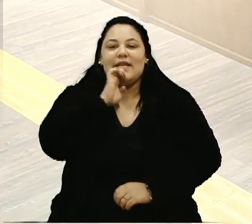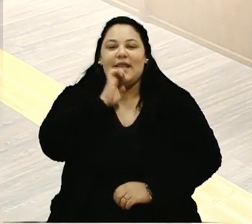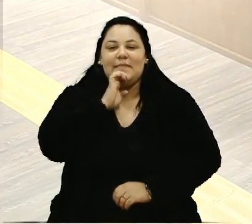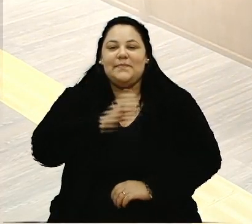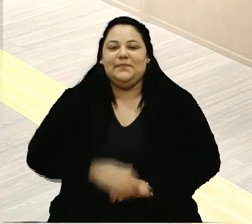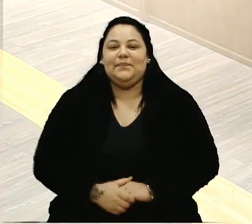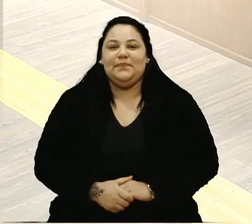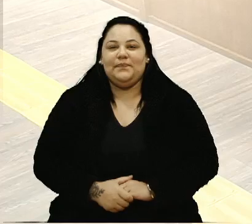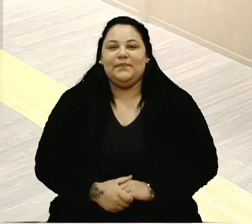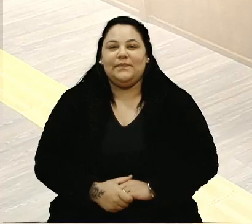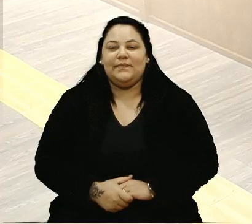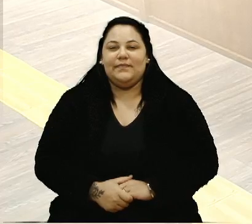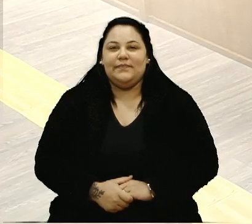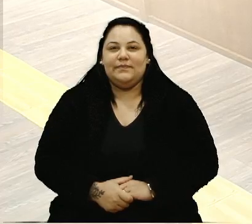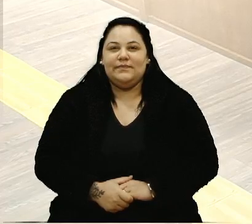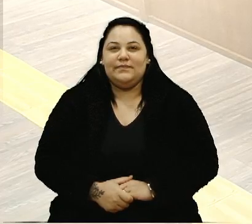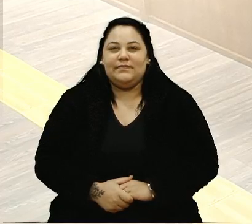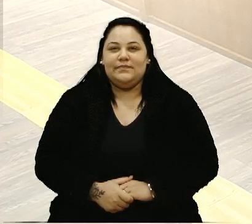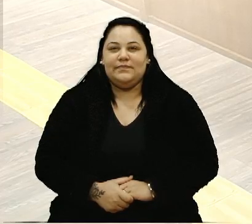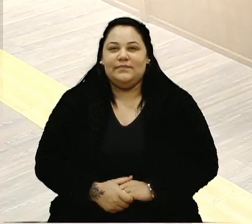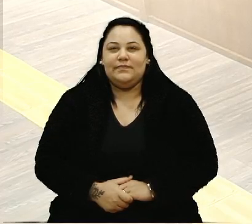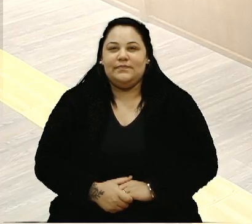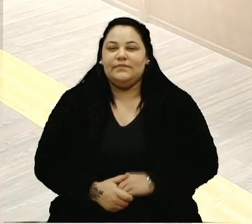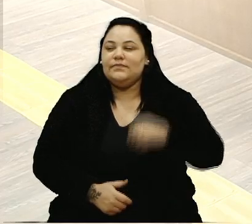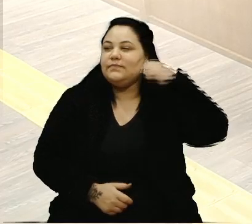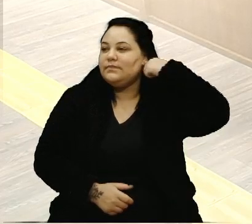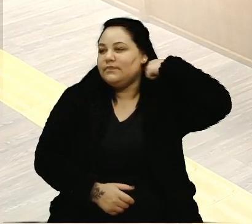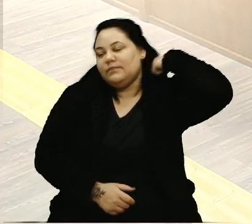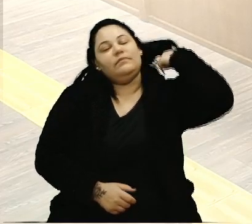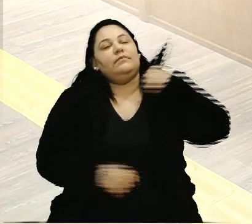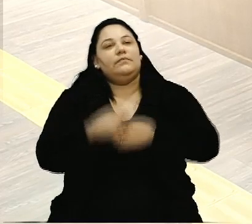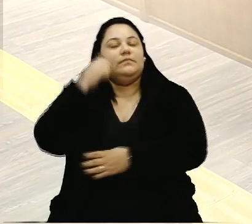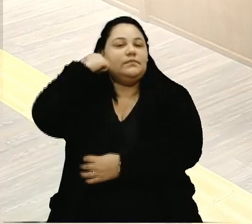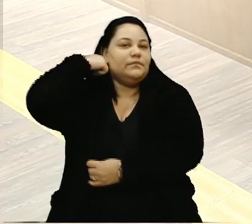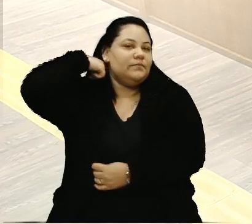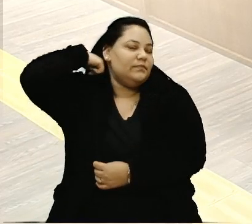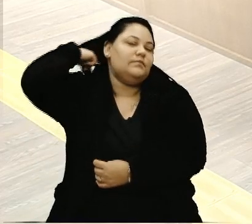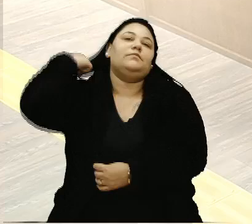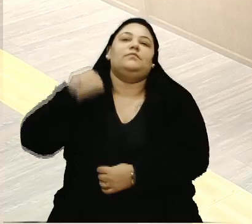Estela Balardim, por cedência de espaço.